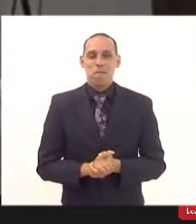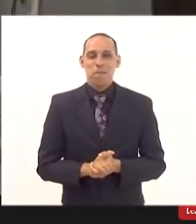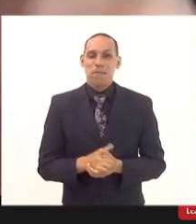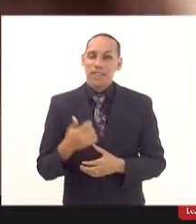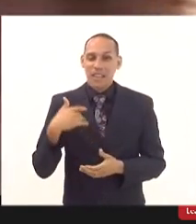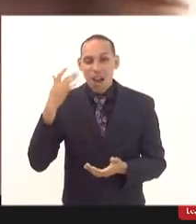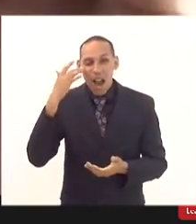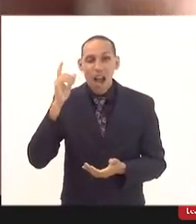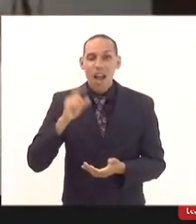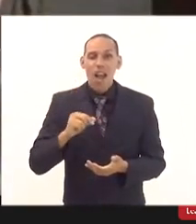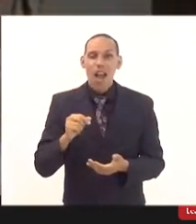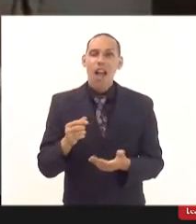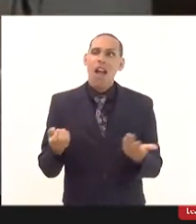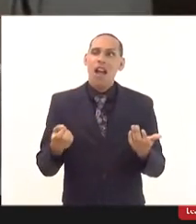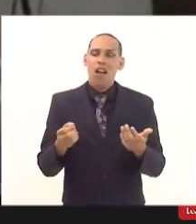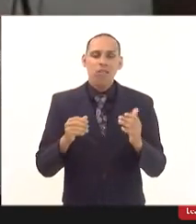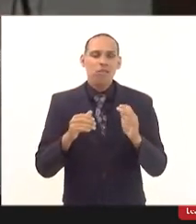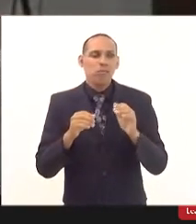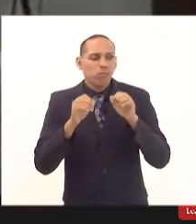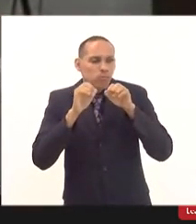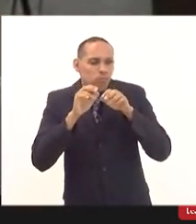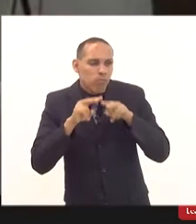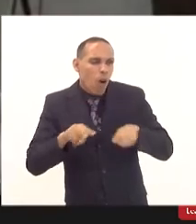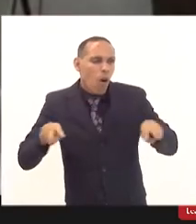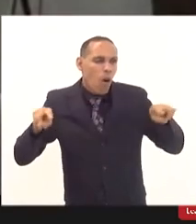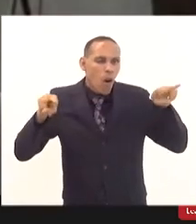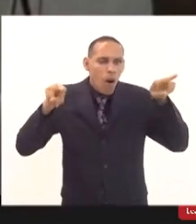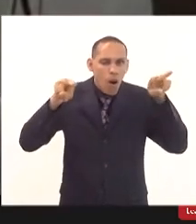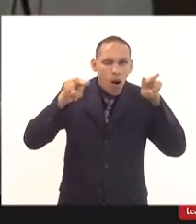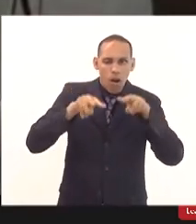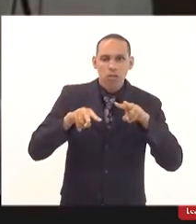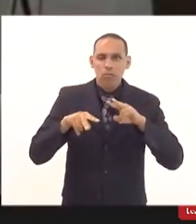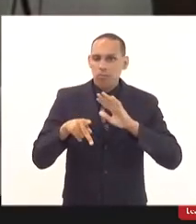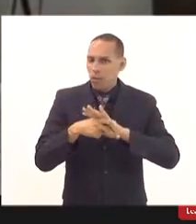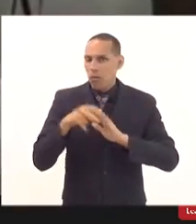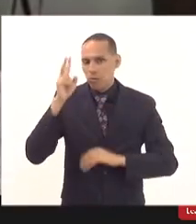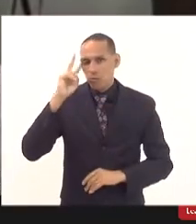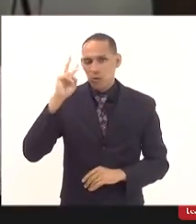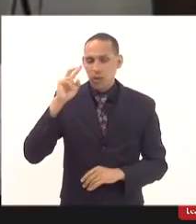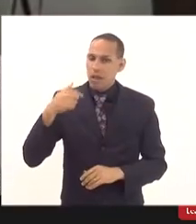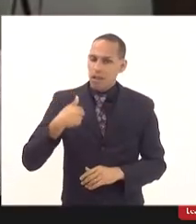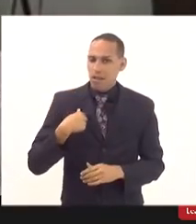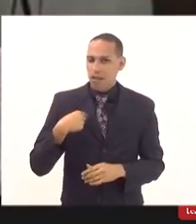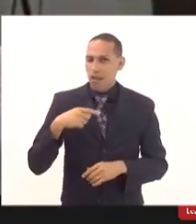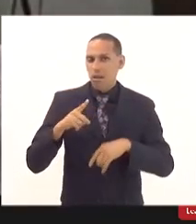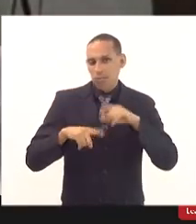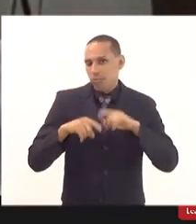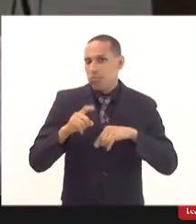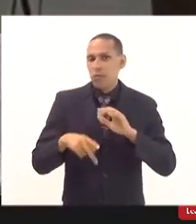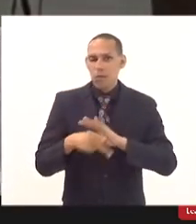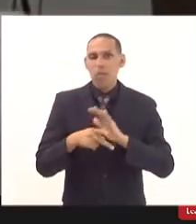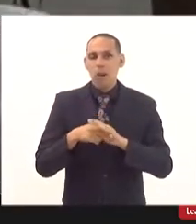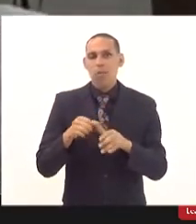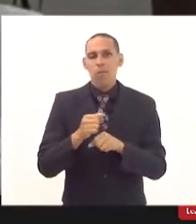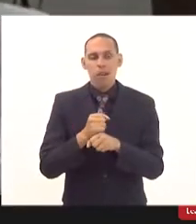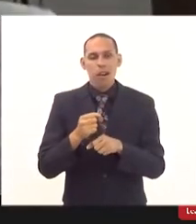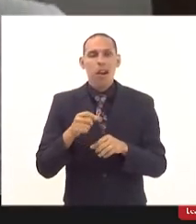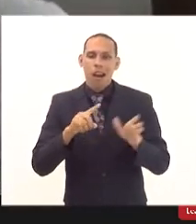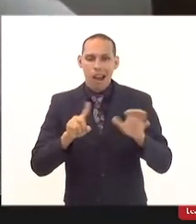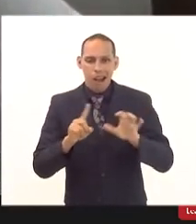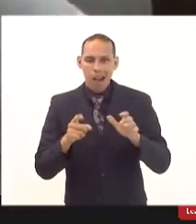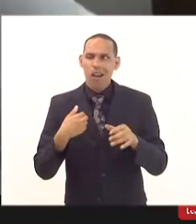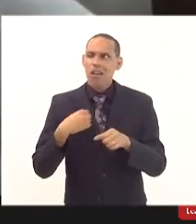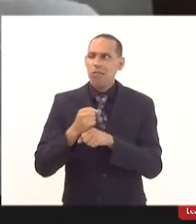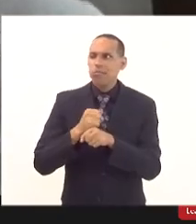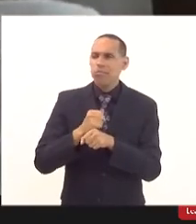que eu acho que é um Panorama que nem todo mundo conhece da história da Rádio MEC né Eu sou o produtor da Rádio eu trabalhei na rádio